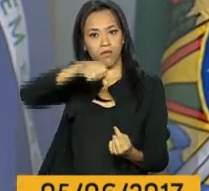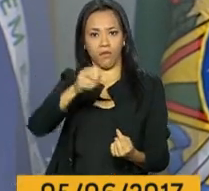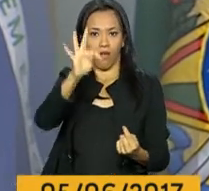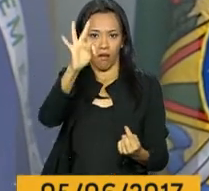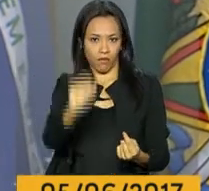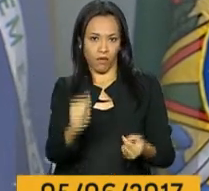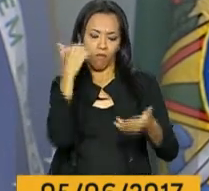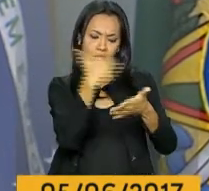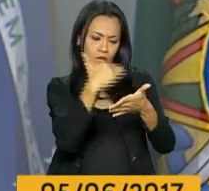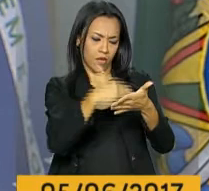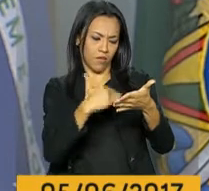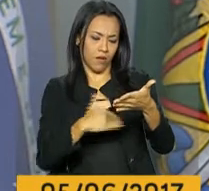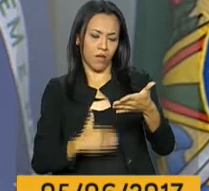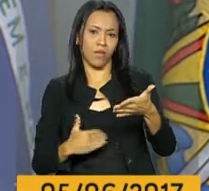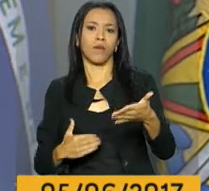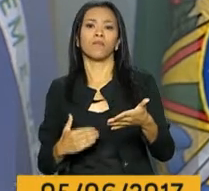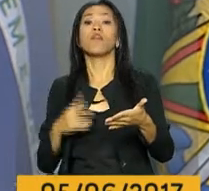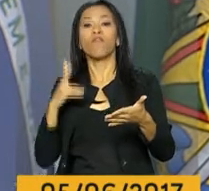no